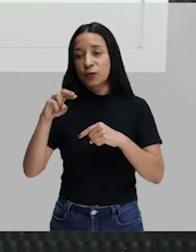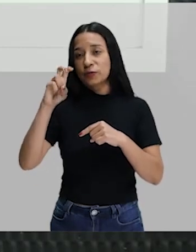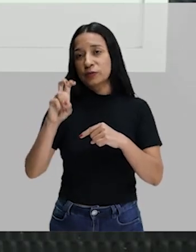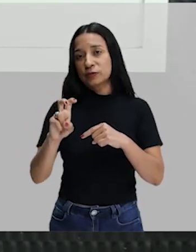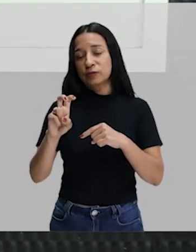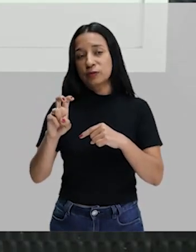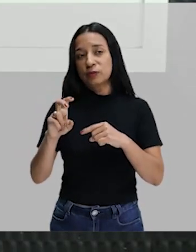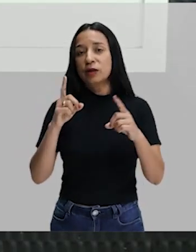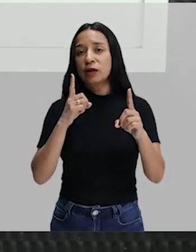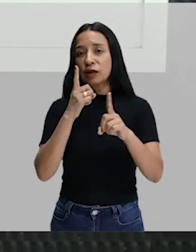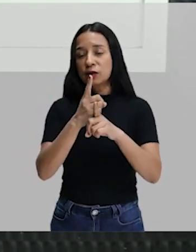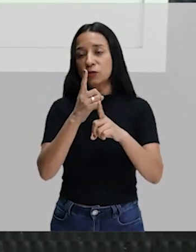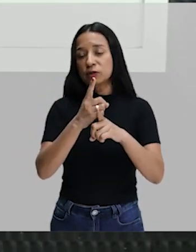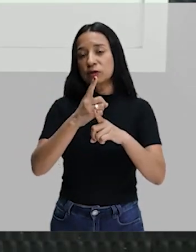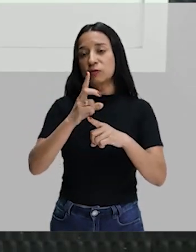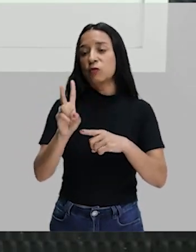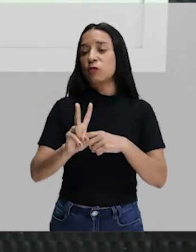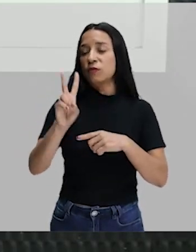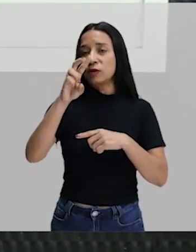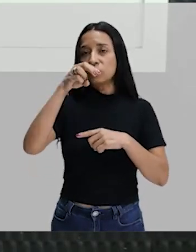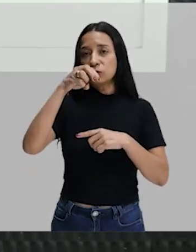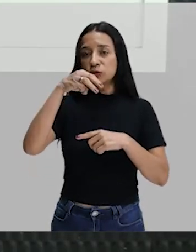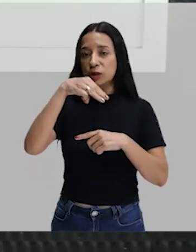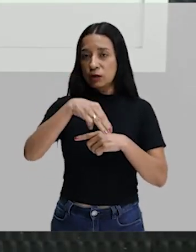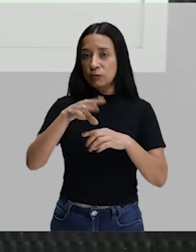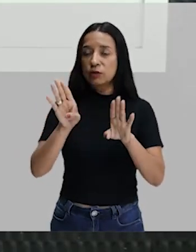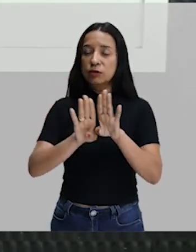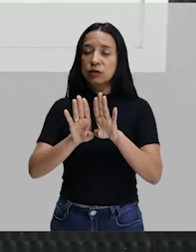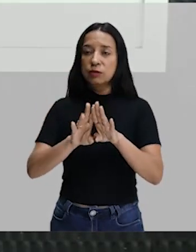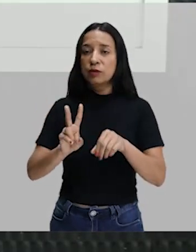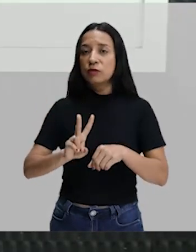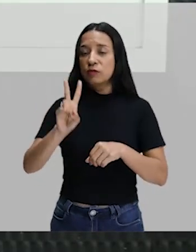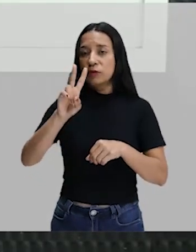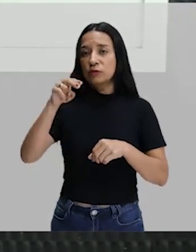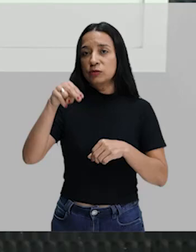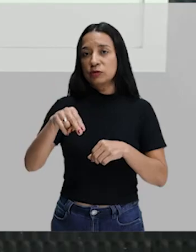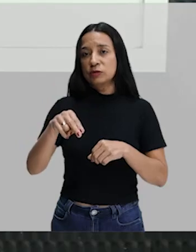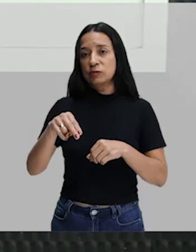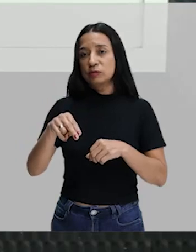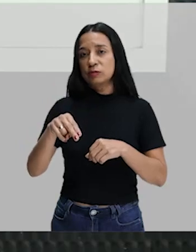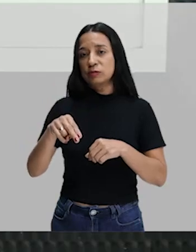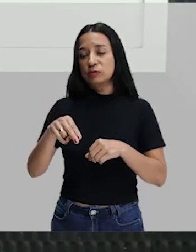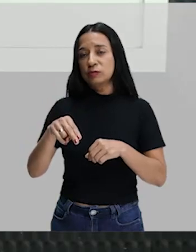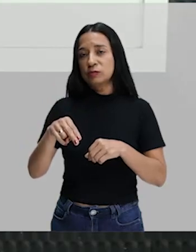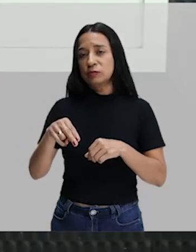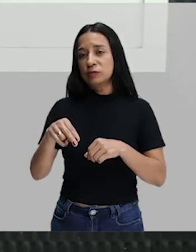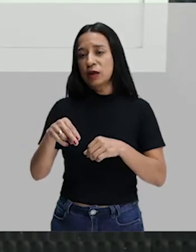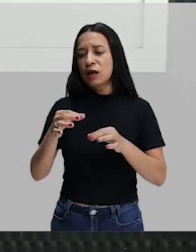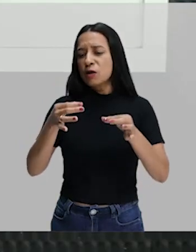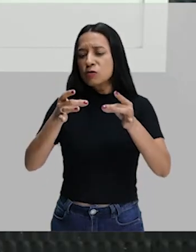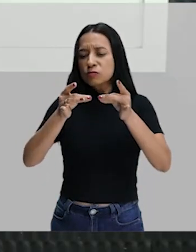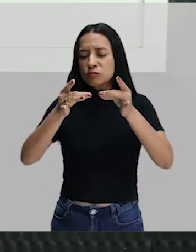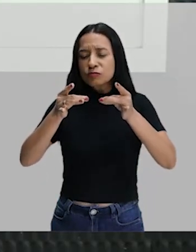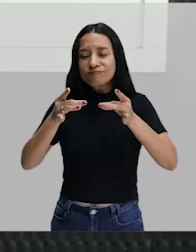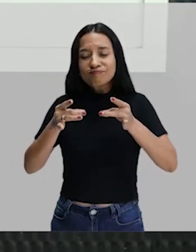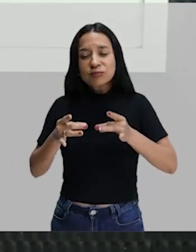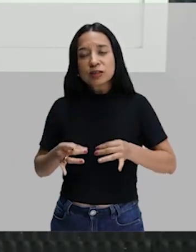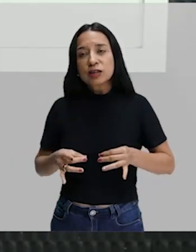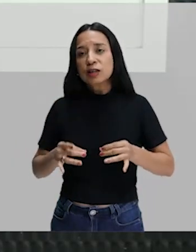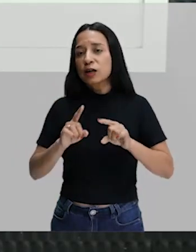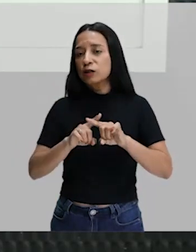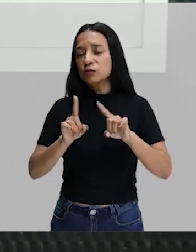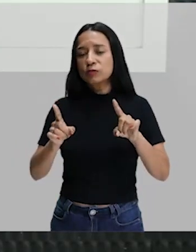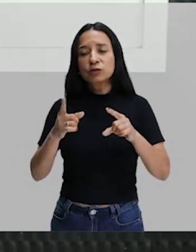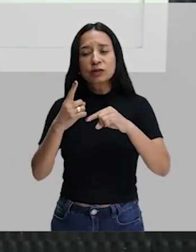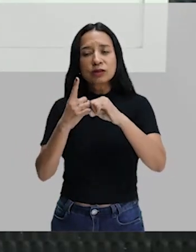e encontramos o valor de n. Tá? Deu um pouquinho mais de trabalho, porque nós tivemos que fazer essa soma. Eu tenho que